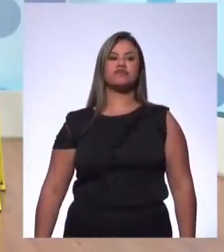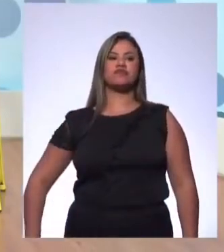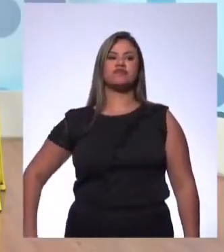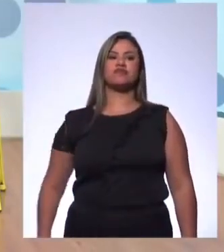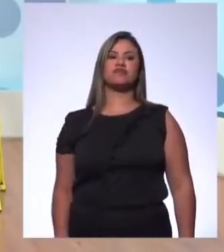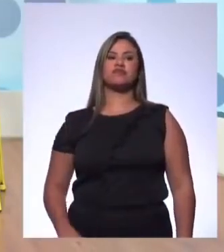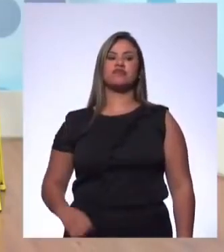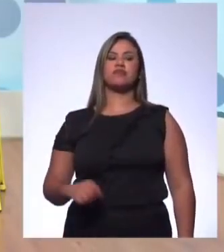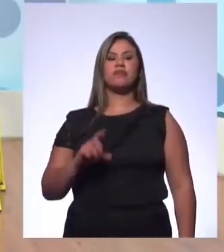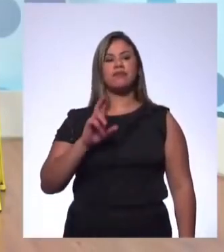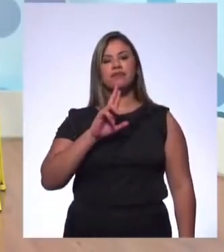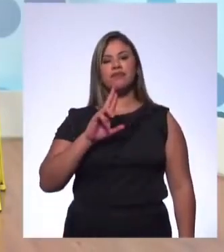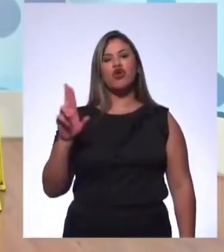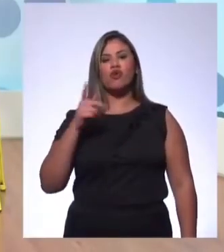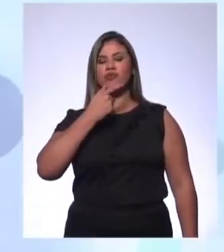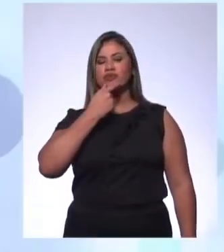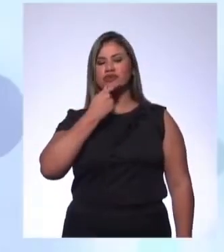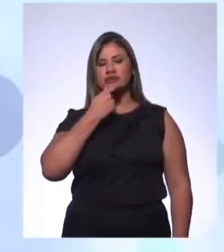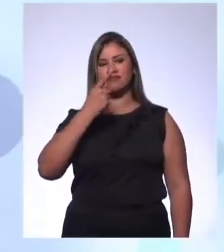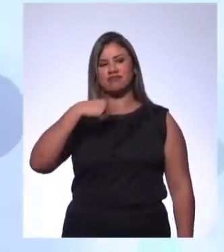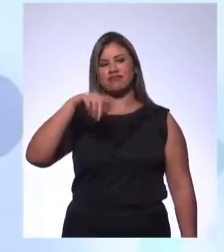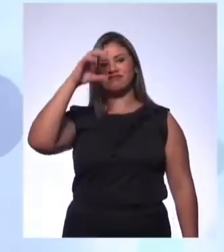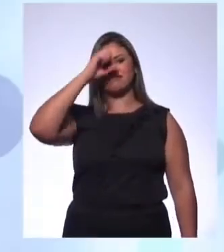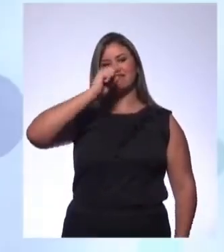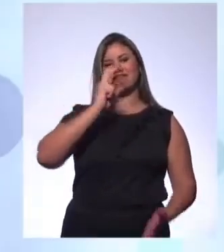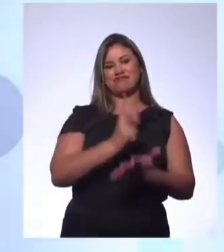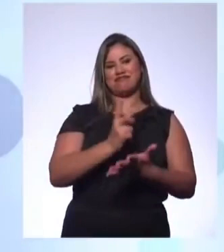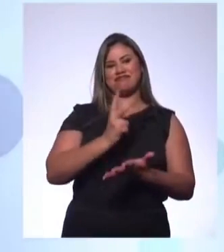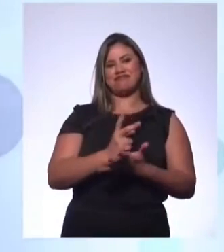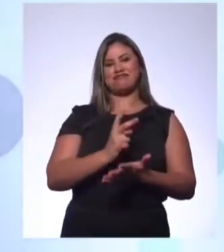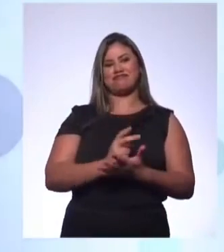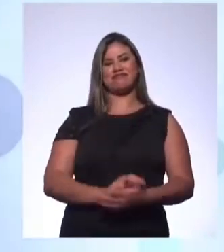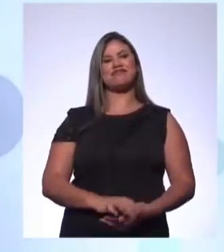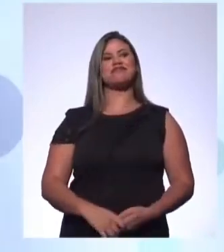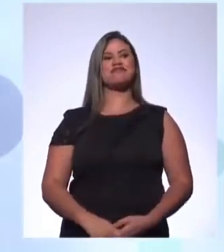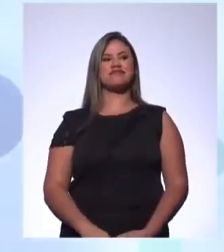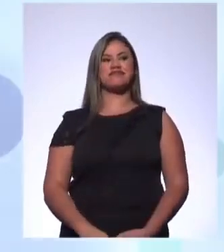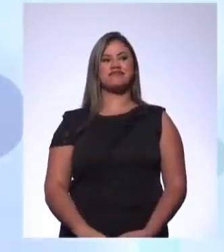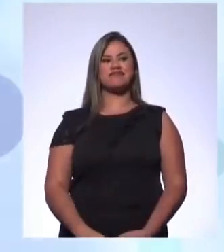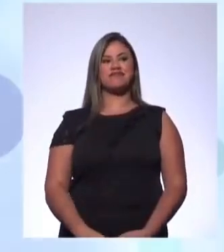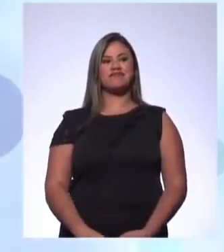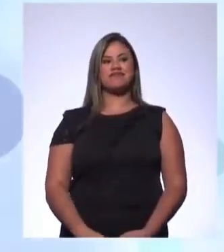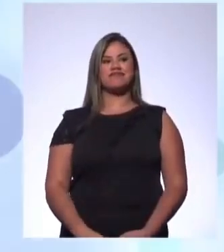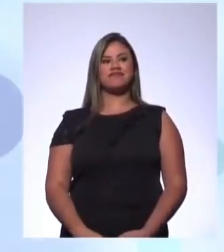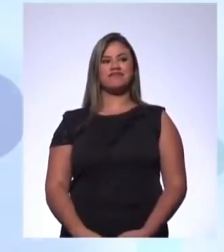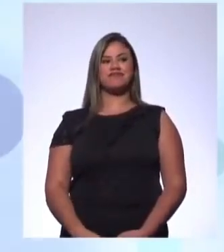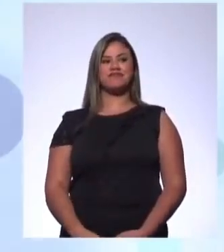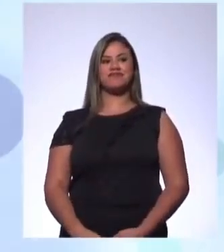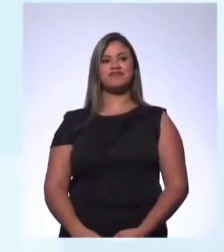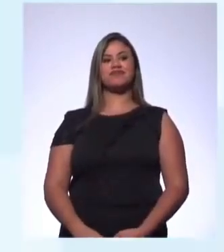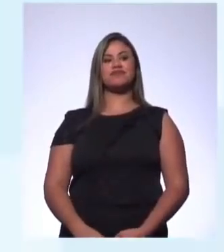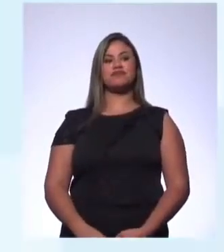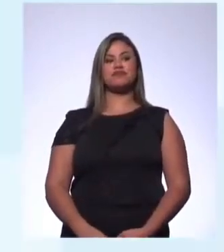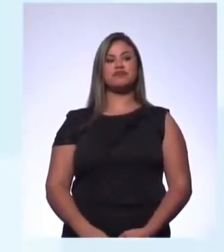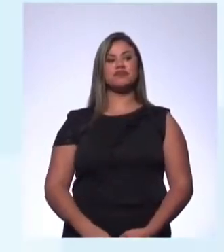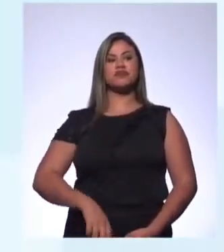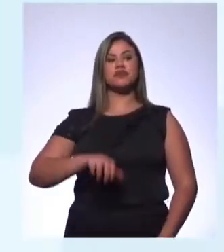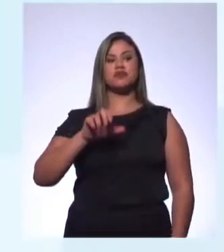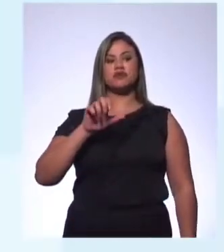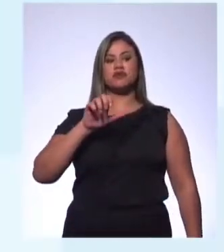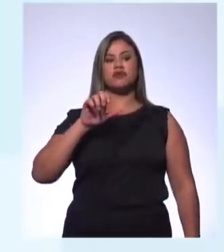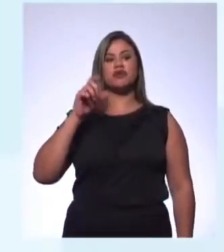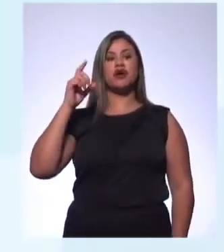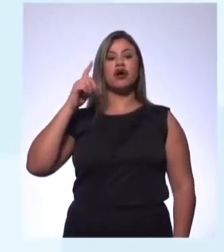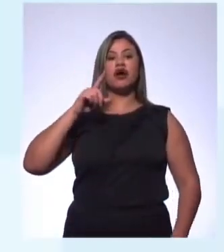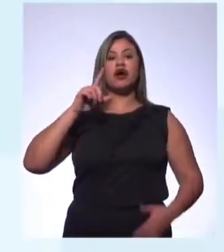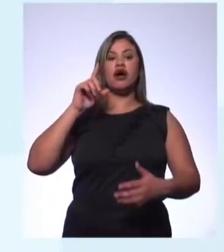Wattpad? Acho que é esse aqui. Acho que é. Então estamos aprendendo. É isso mesmo. Valeu, gente. Wattpad? É. Wattpad. Olha só, audiolivros, HQs, histórias em